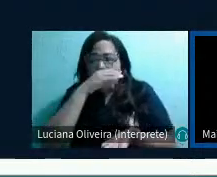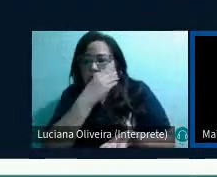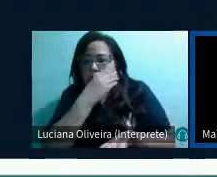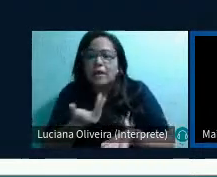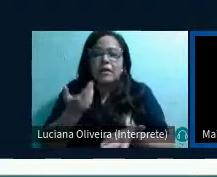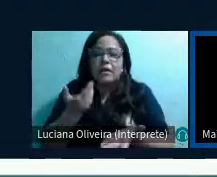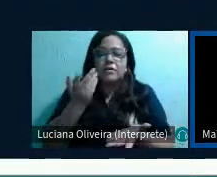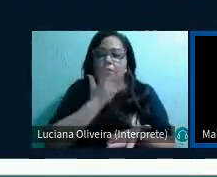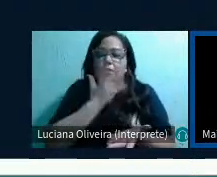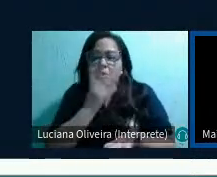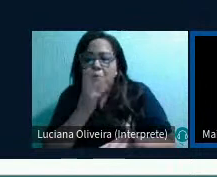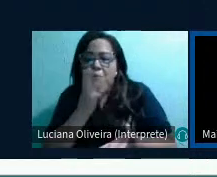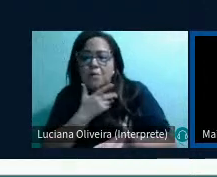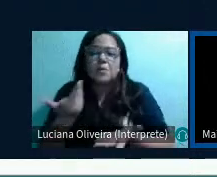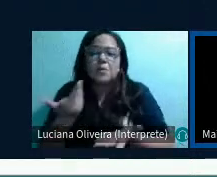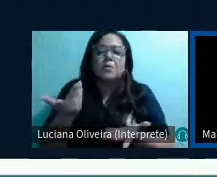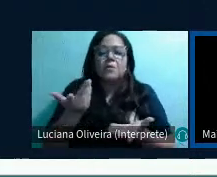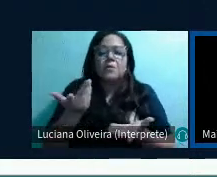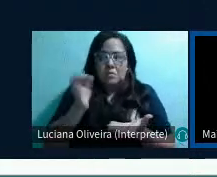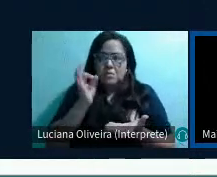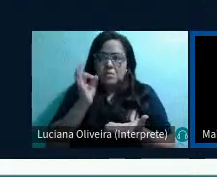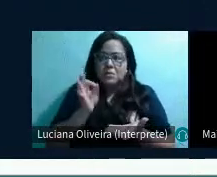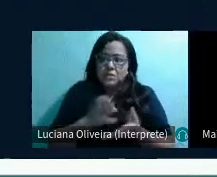cérebro seria o nosso processador, né?